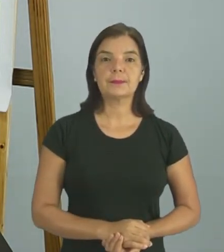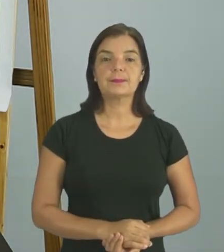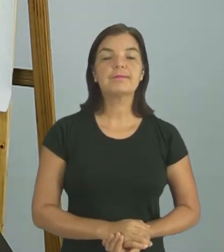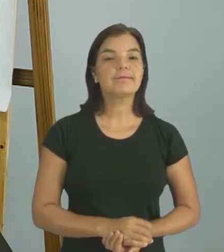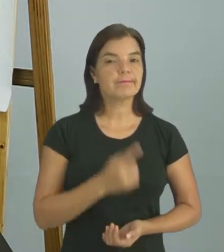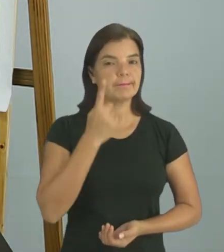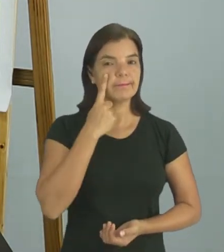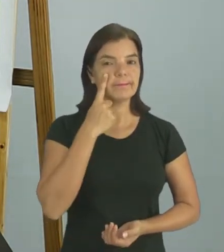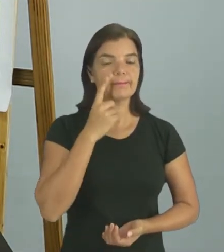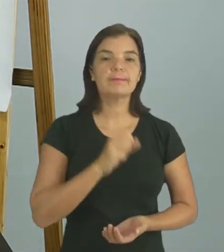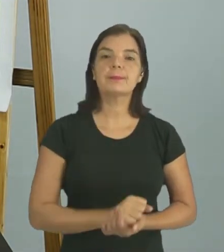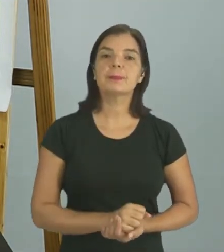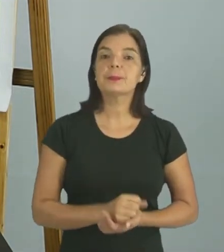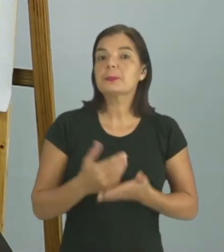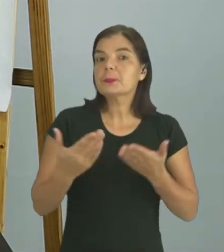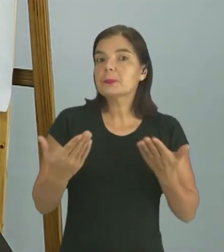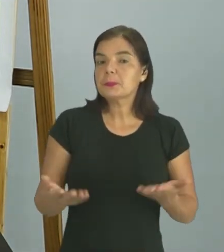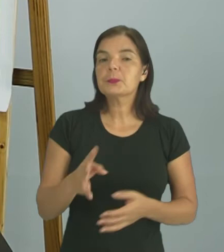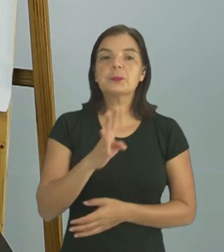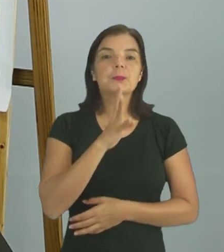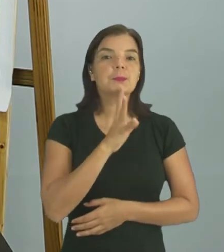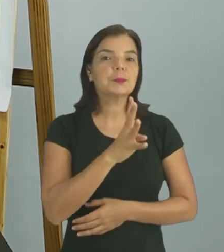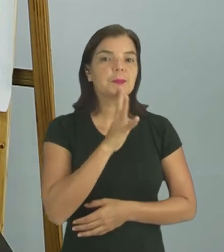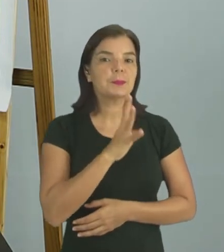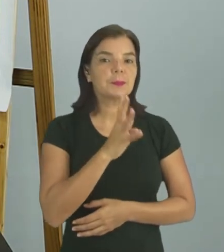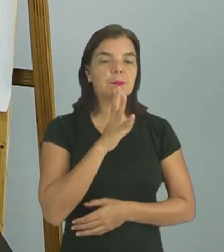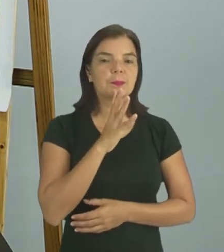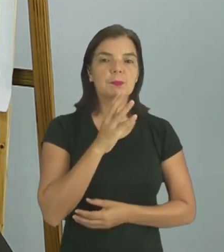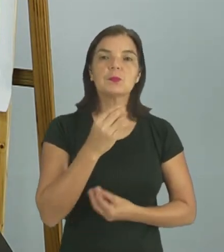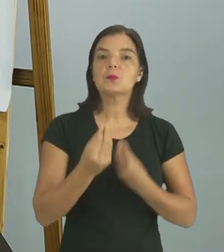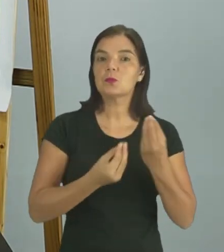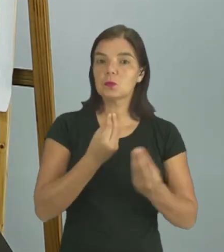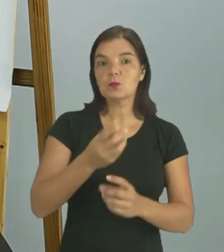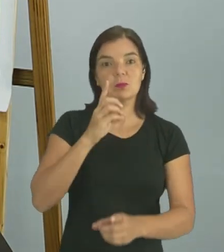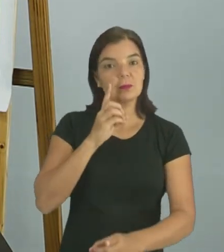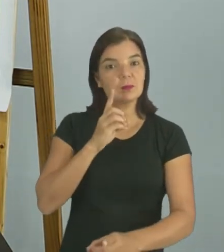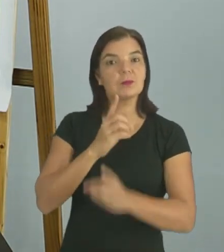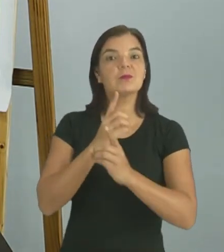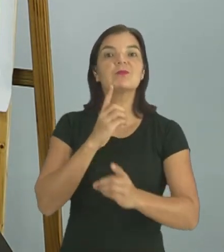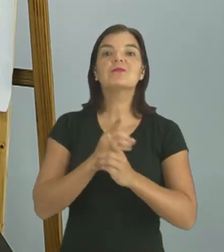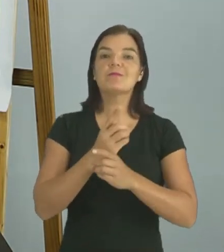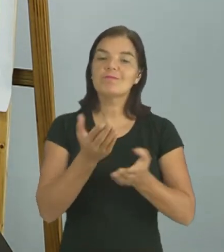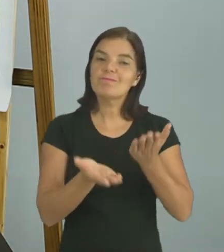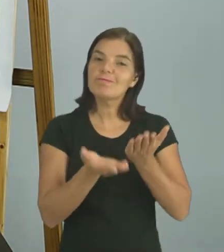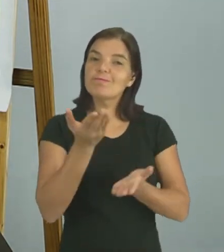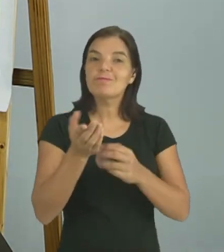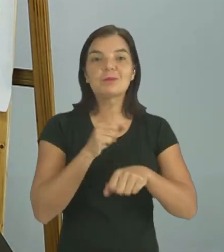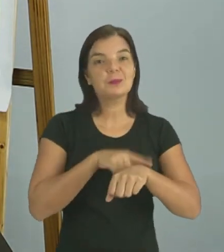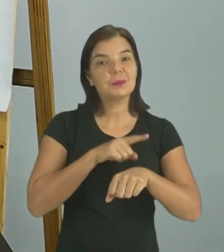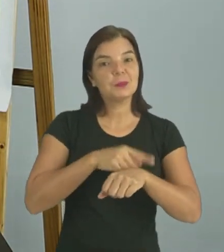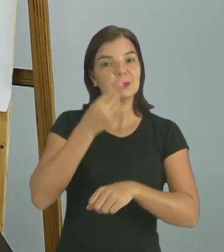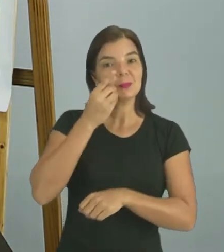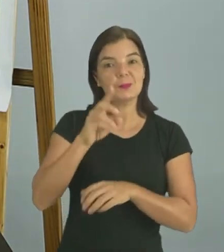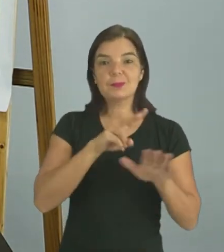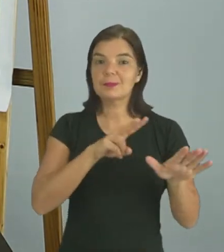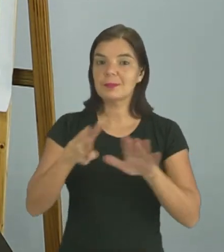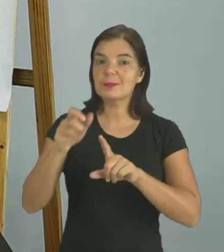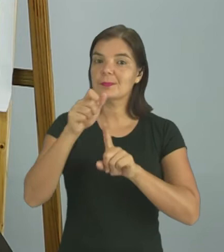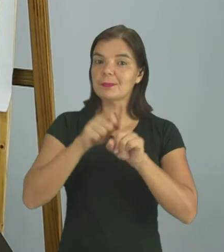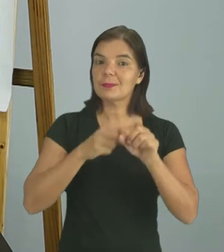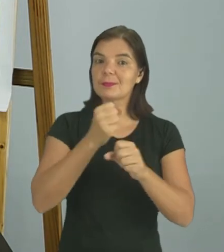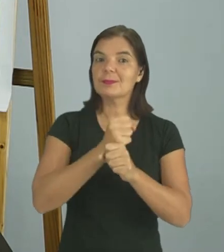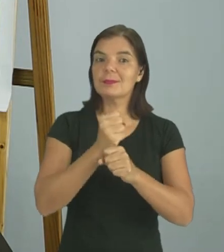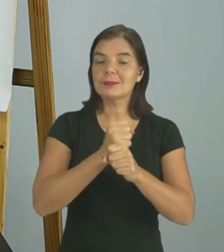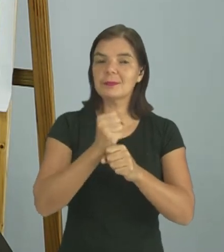Vamos lá? Então, nós conhecemos como o homem descobriu a questão de medir o tempo em dias, semanas, meses e